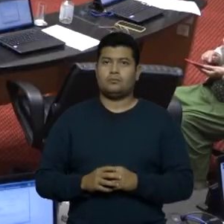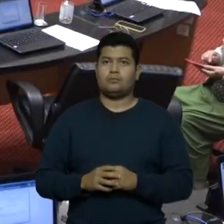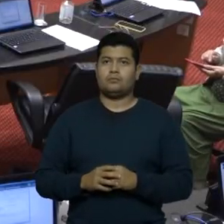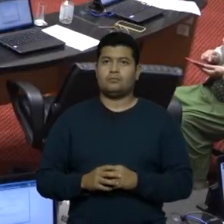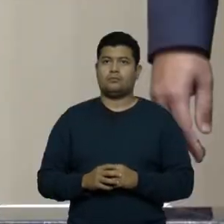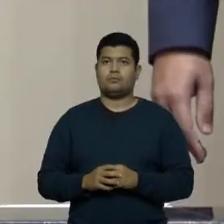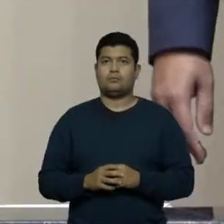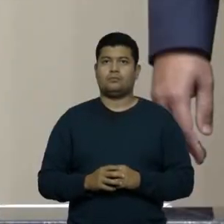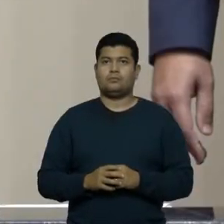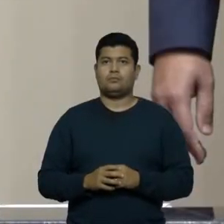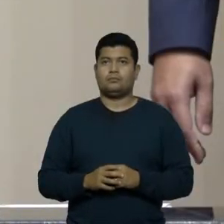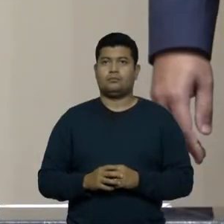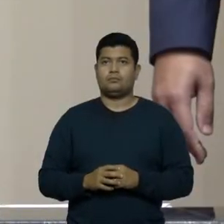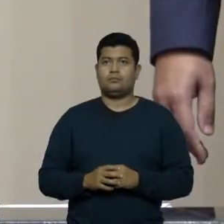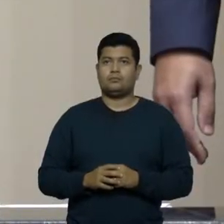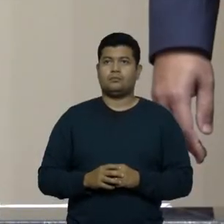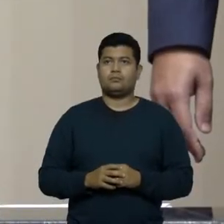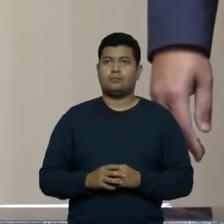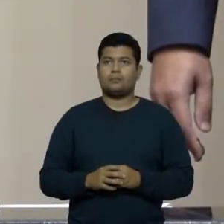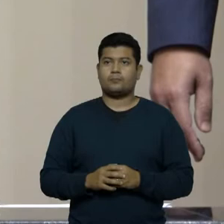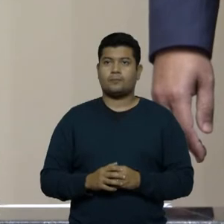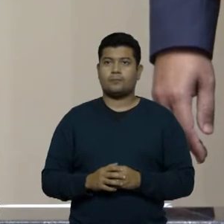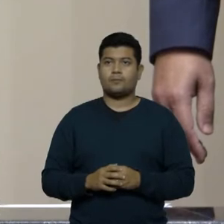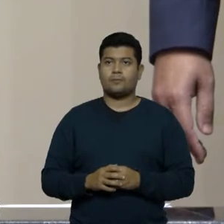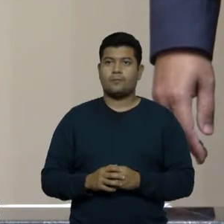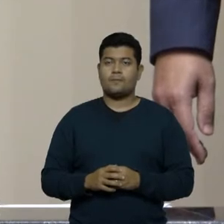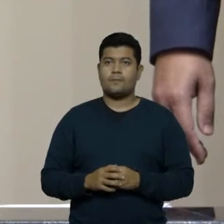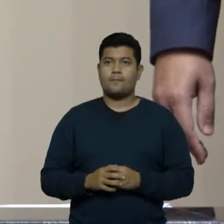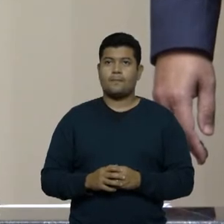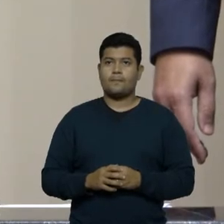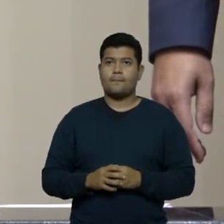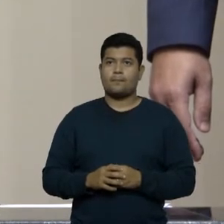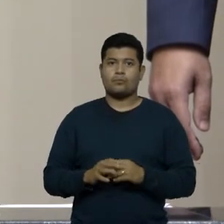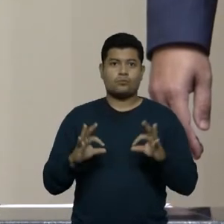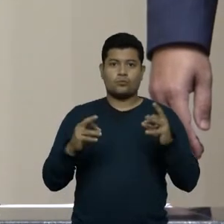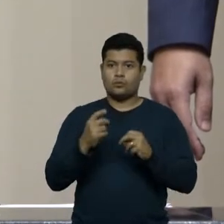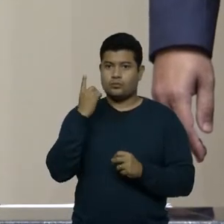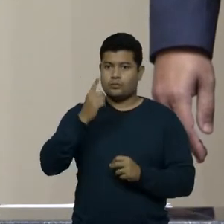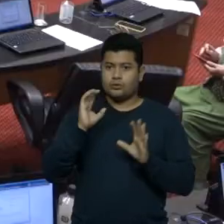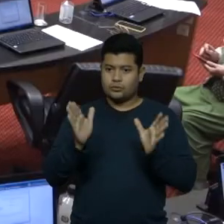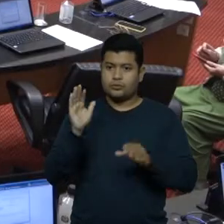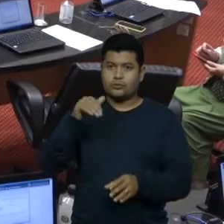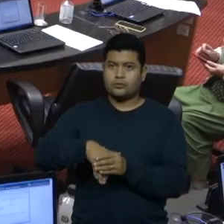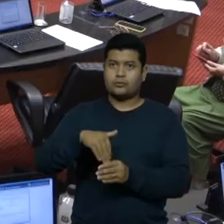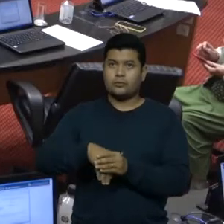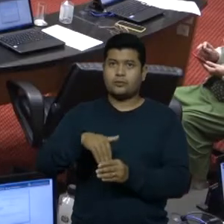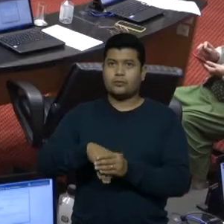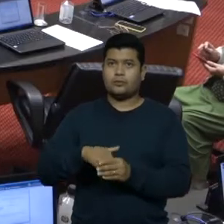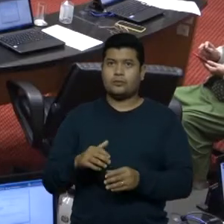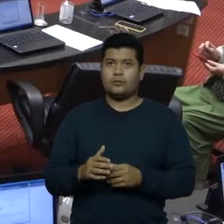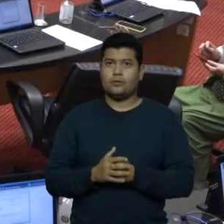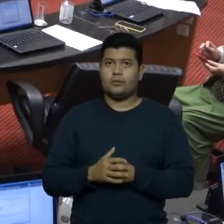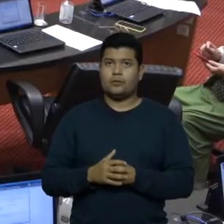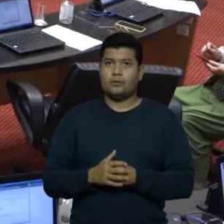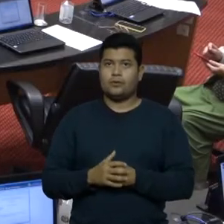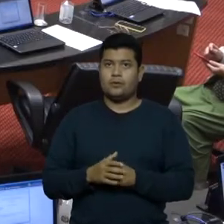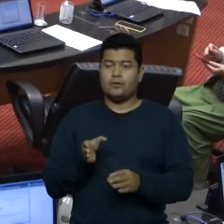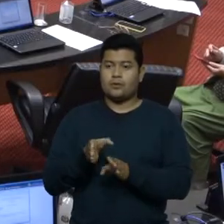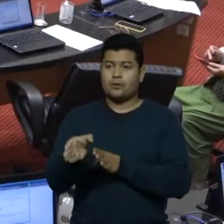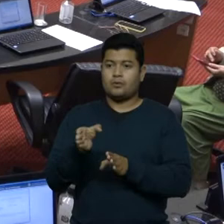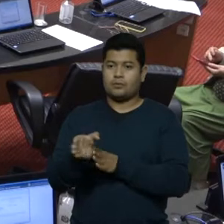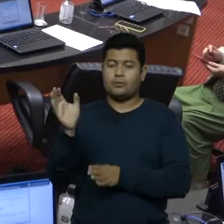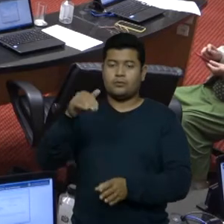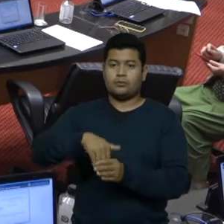Olá senhores deputados todos os deputados exercer um direito de voto não absorvido encaminhamento de